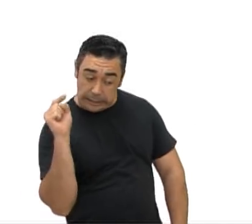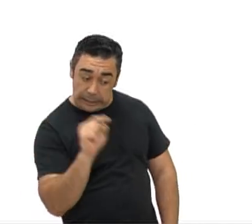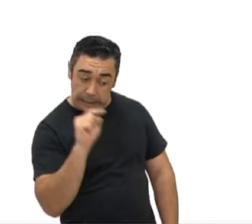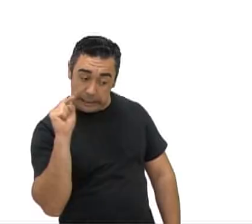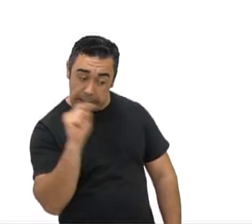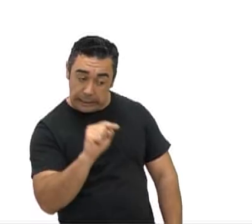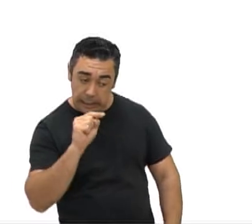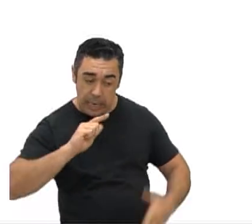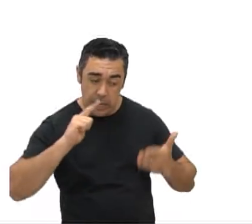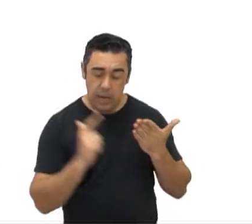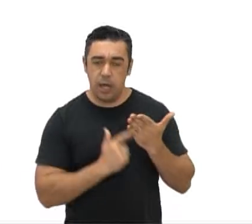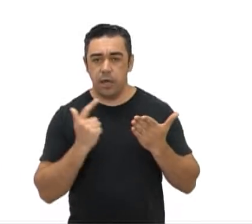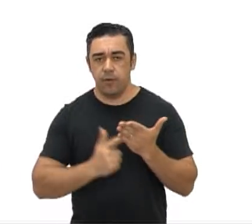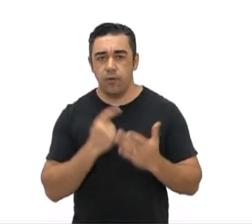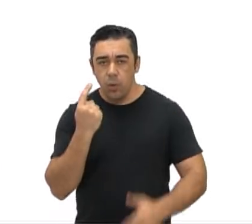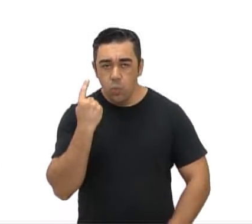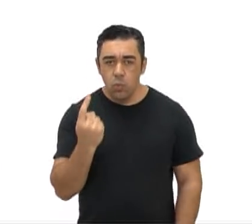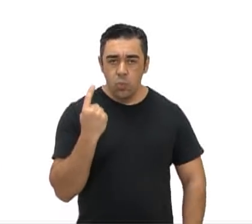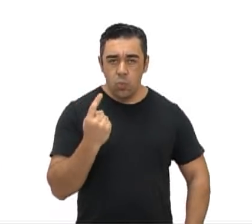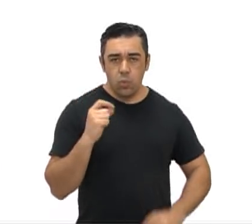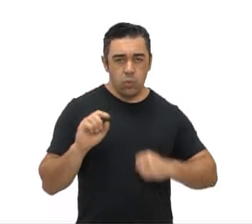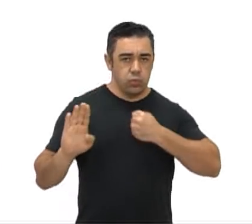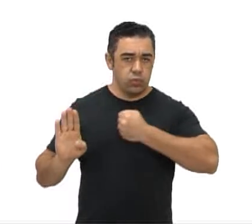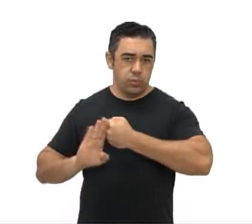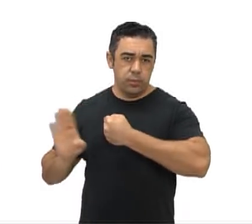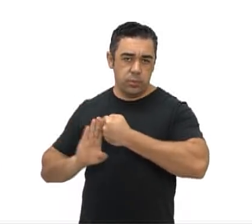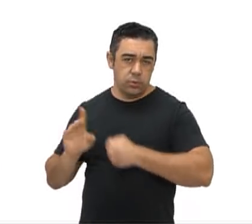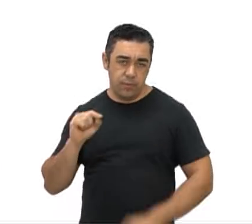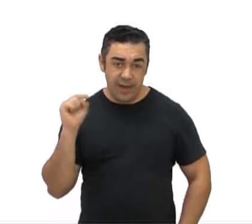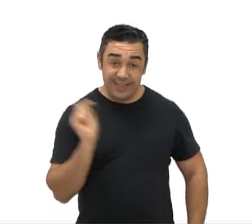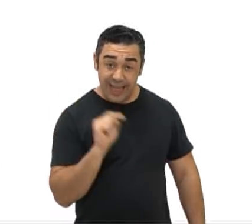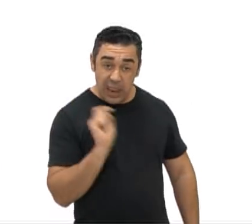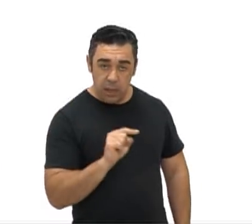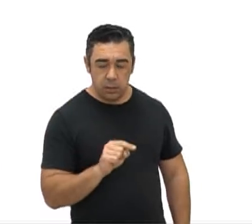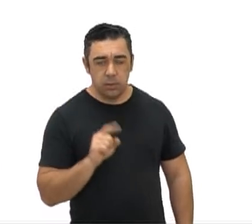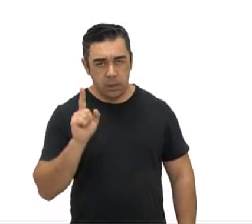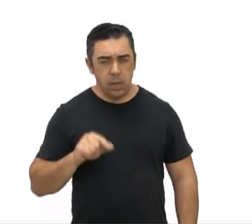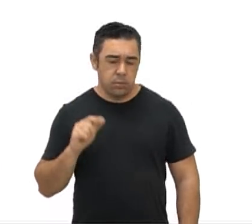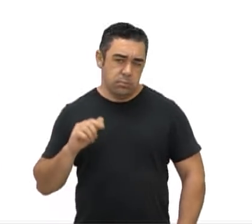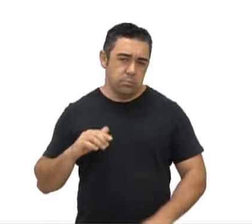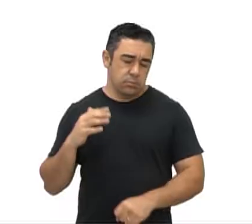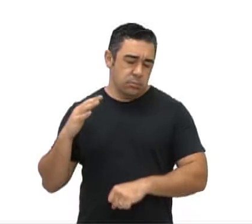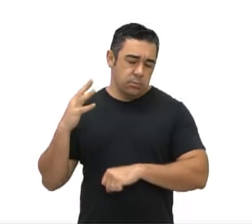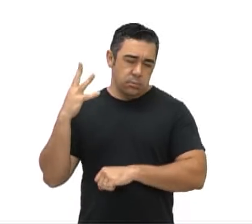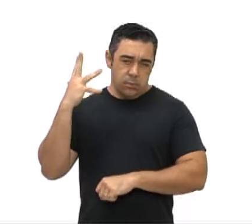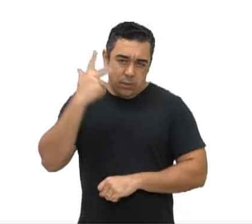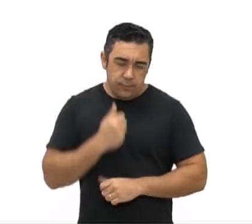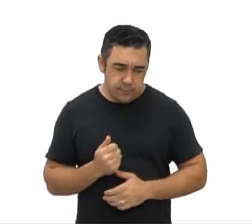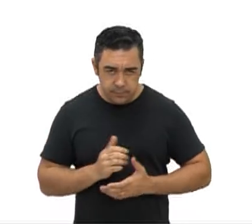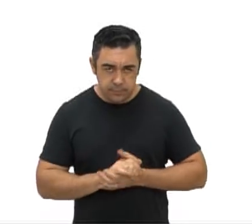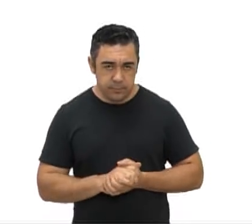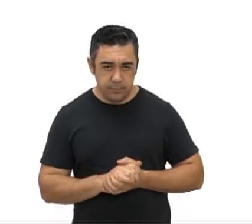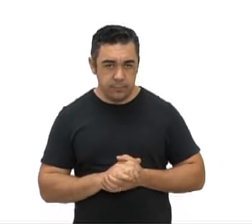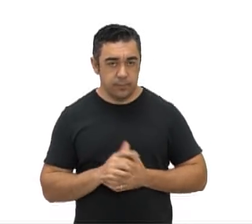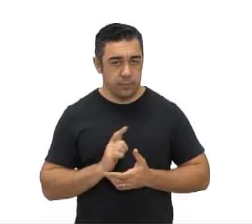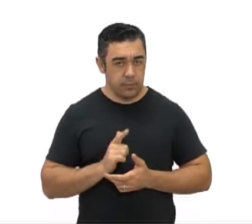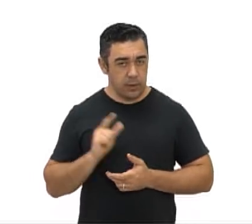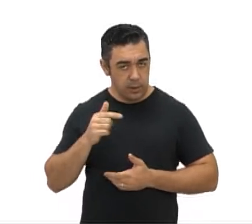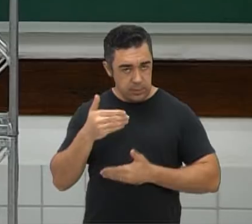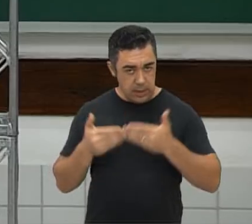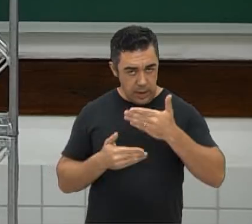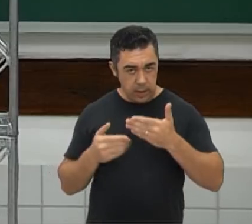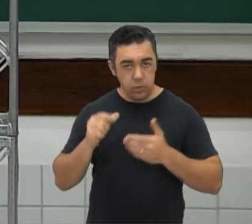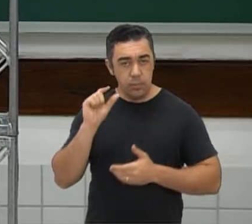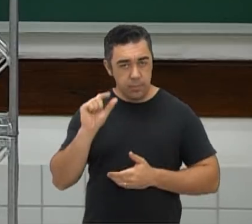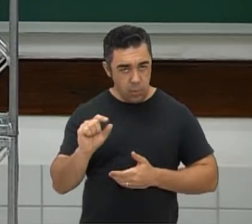a apenas um substantivo, aquele livro é muito encantador, Então, eu vou deixar esse slide aqui